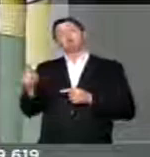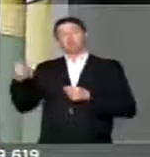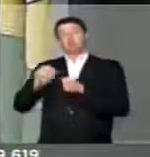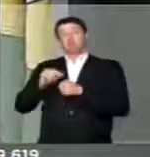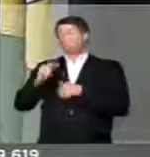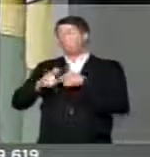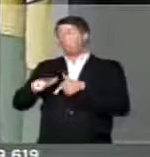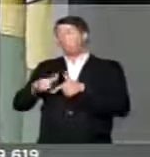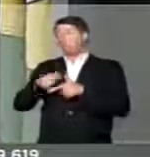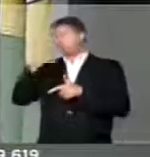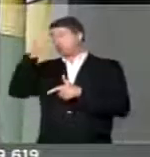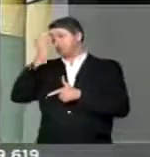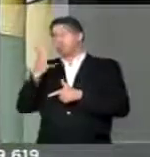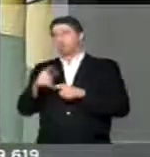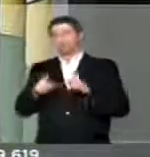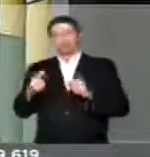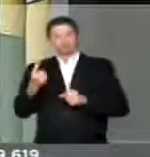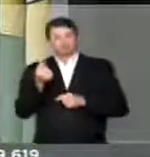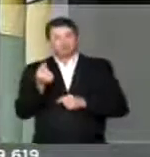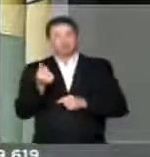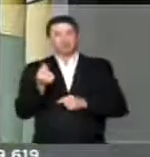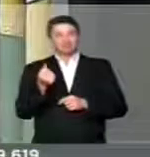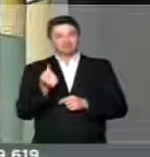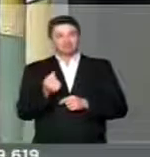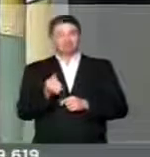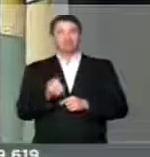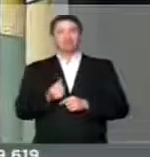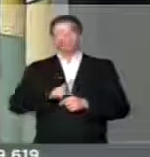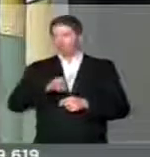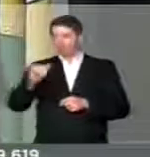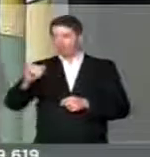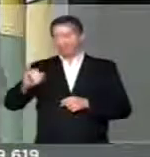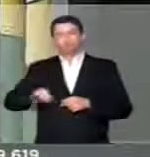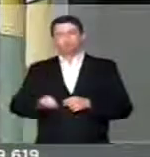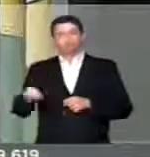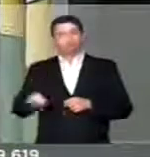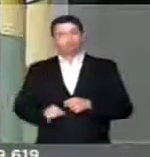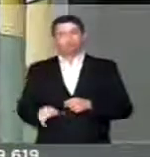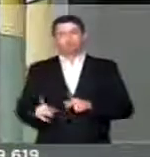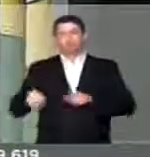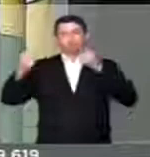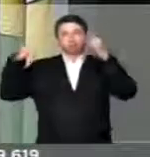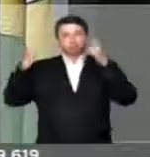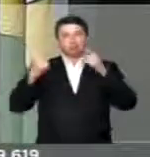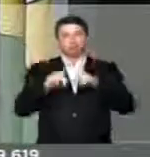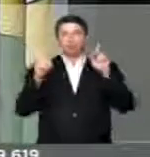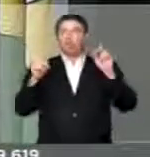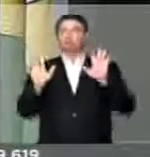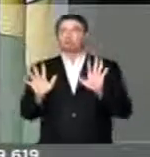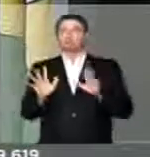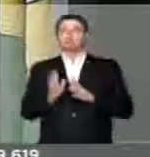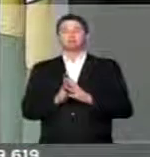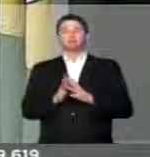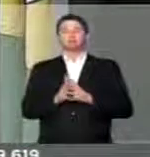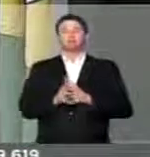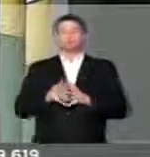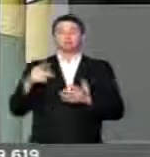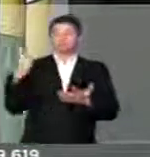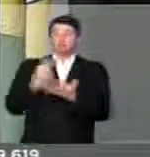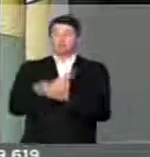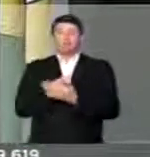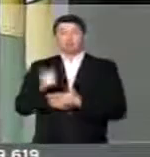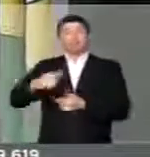danado. Agora com dinheiro vai ser duro enfrentá-los. Mas vocês